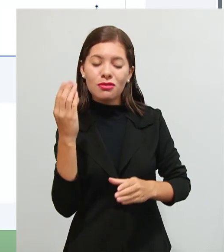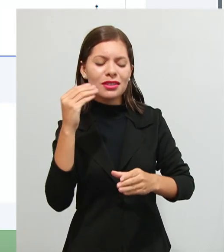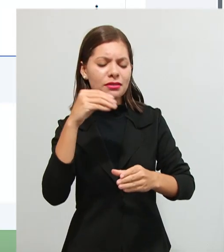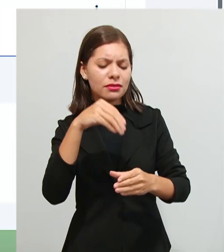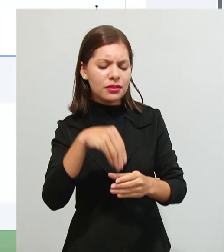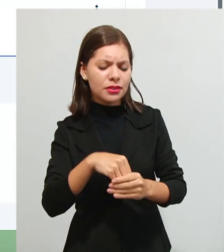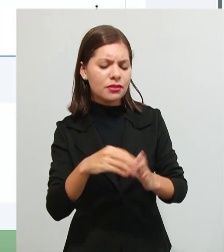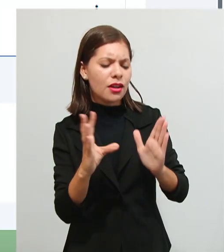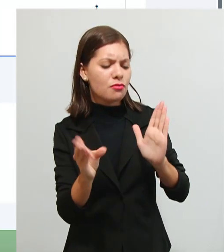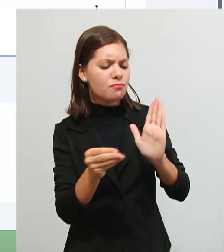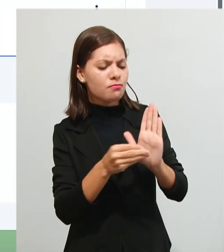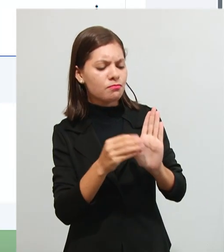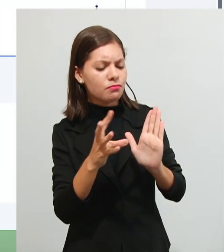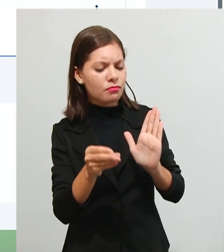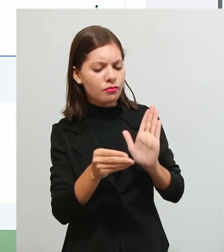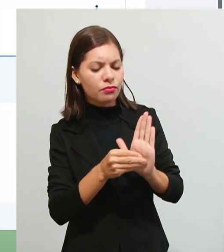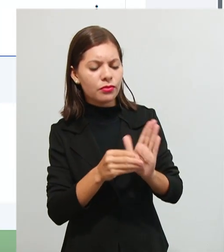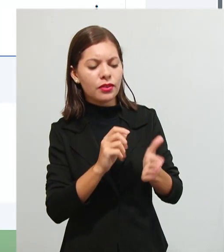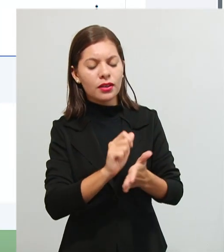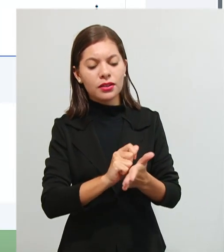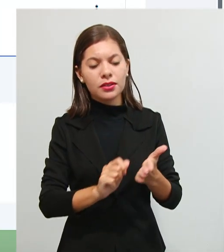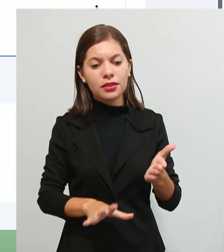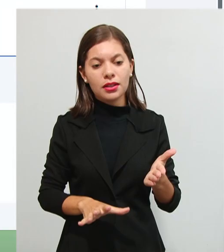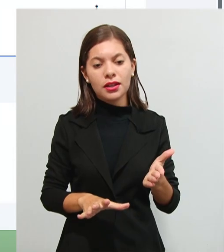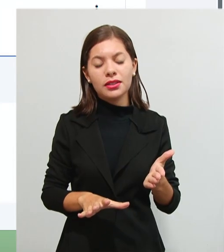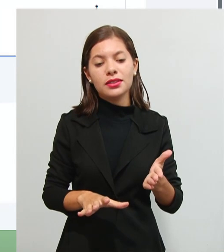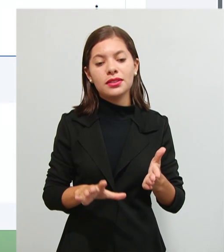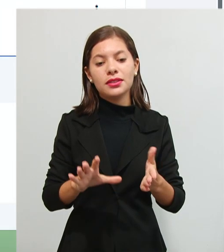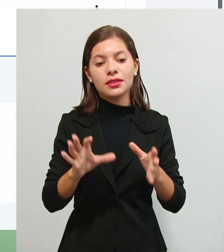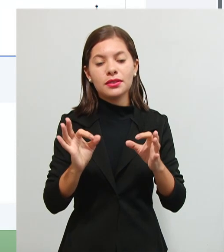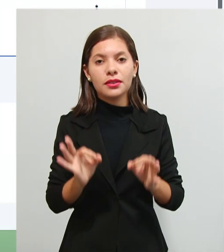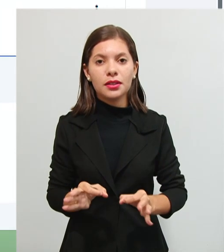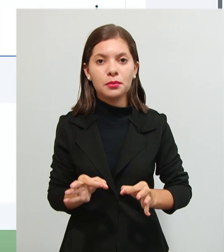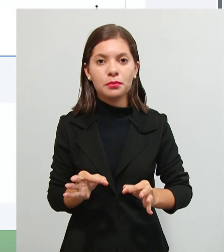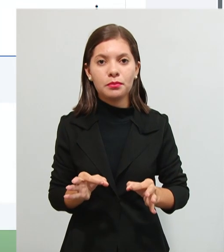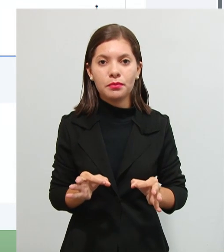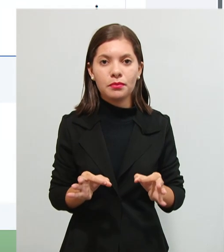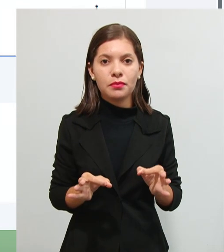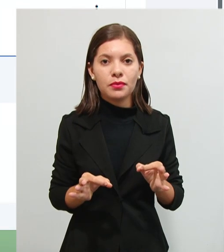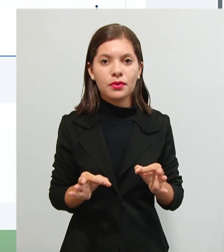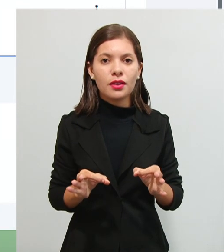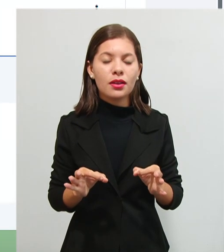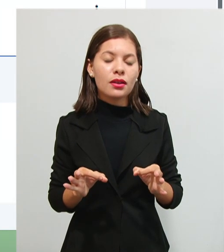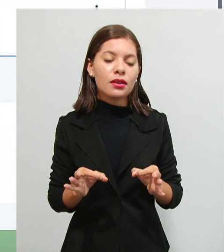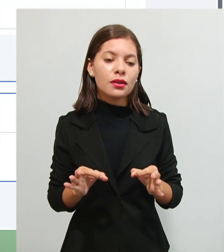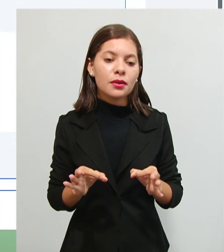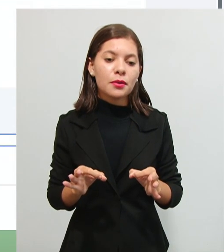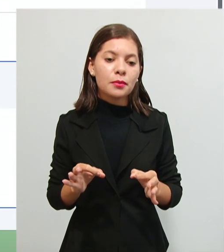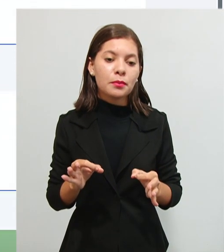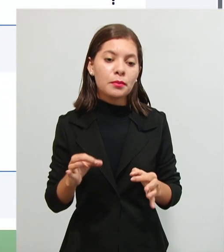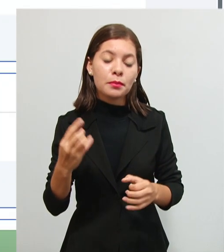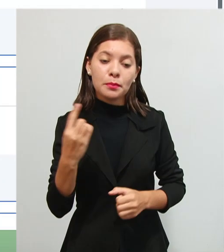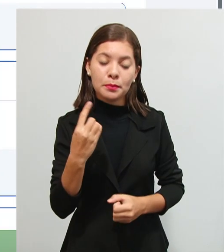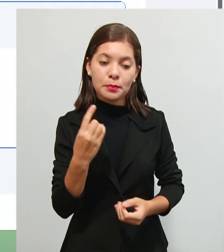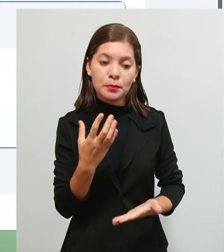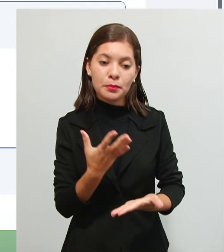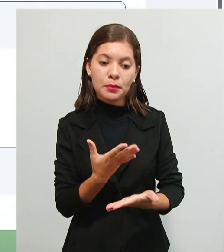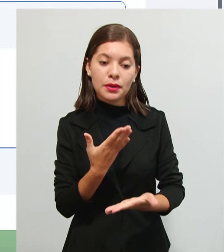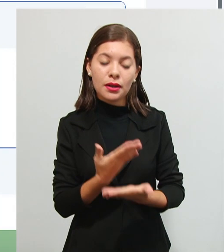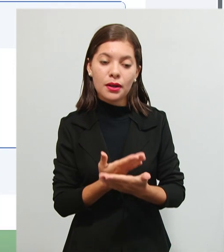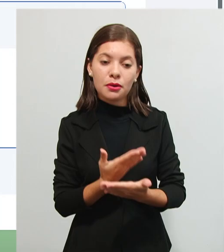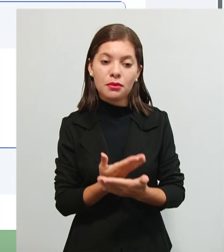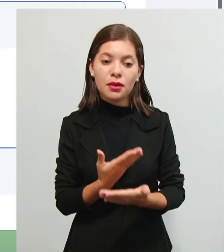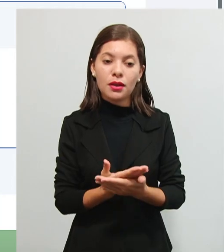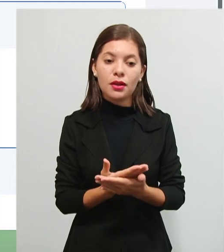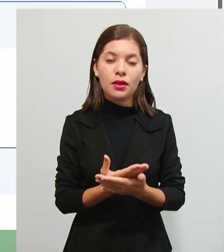adicionar uma atividade ou recurso, ok? Então vamos preparar a nossa primeira aula. Então no tópico 1, eu vou